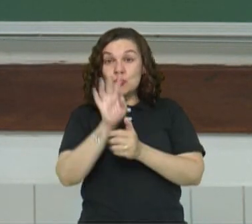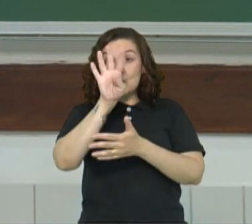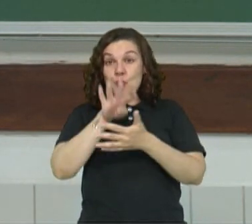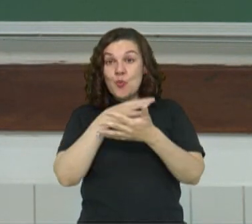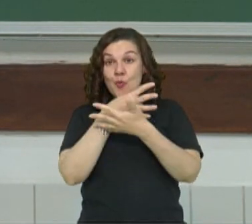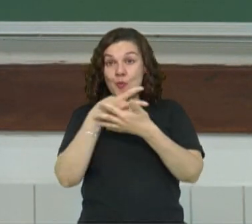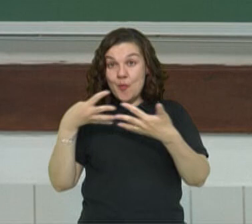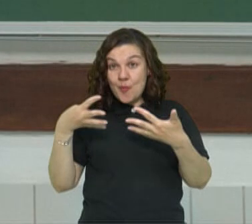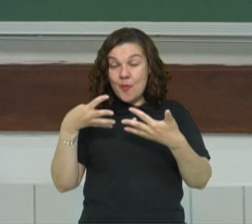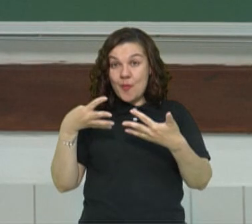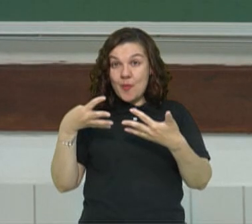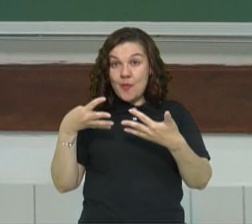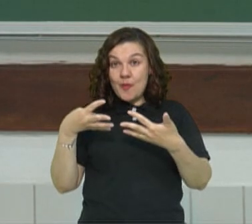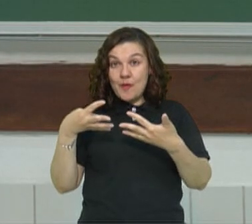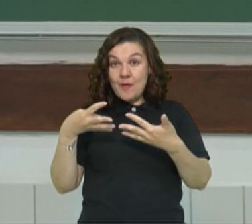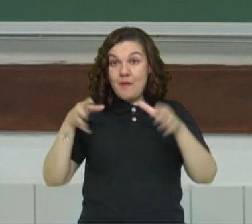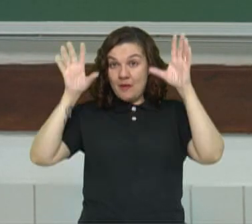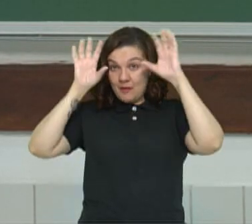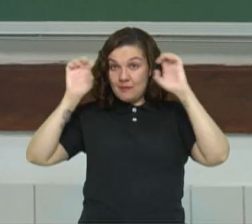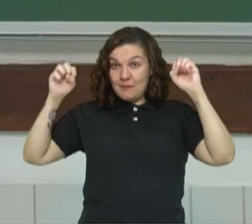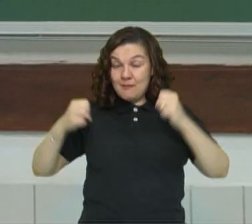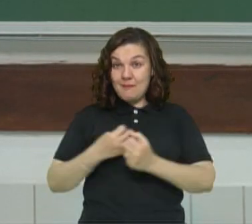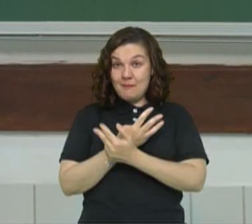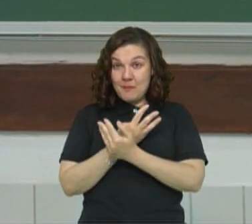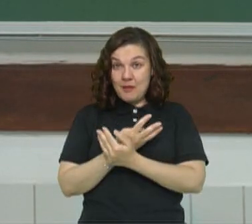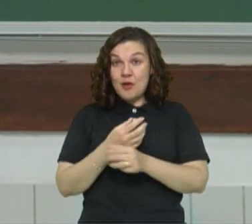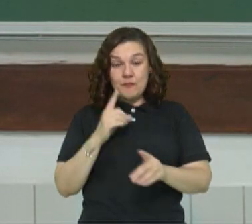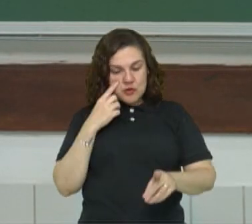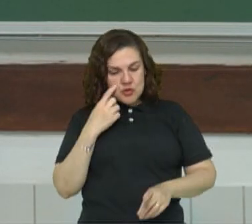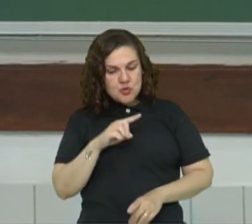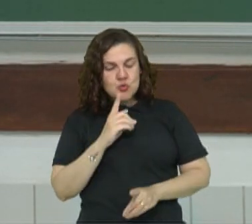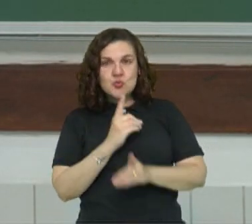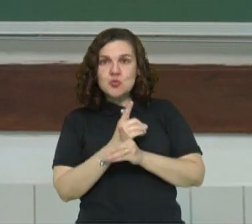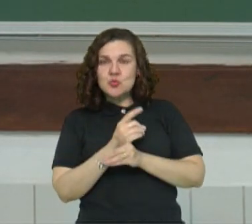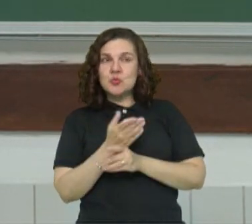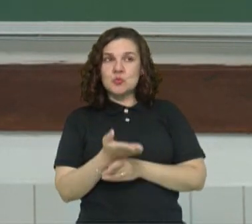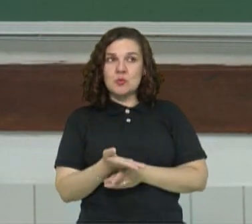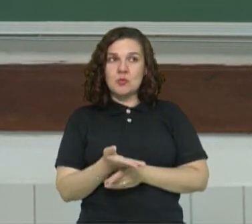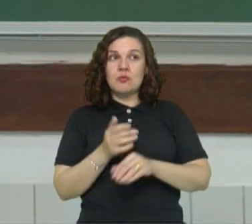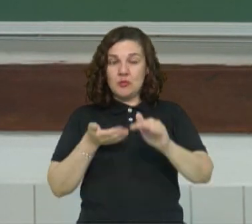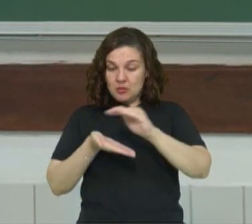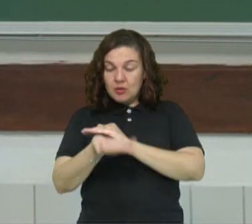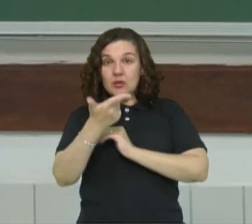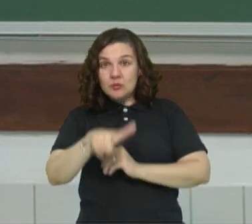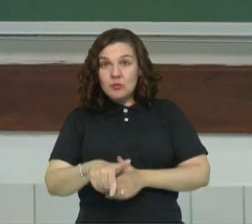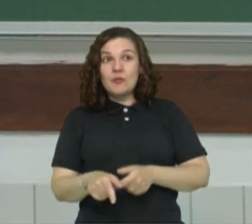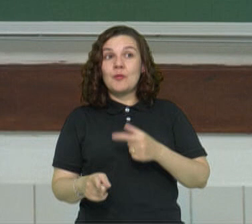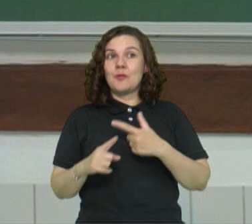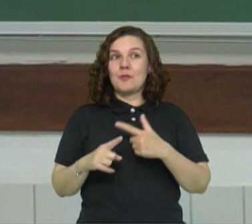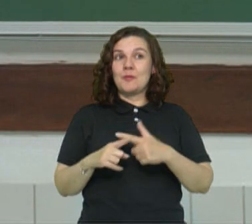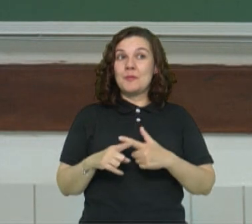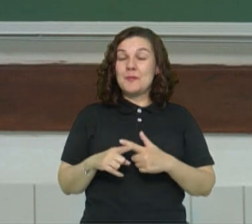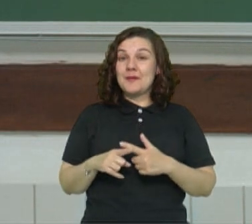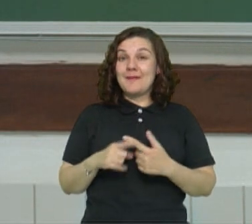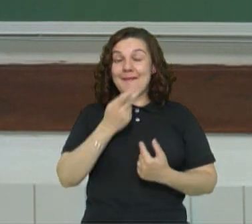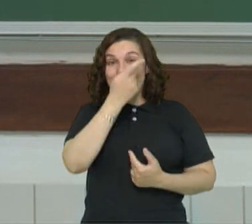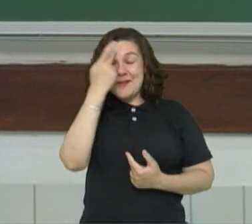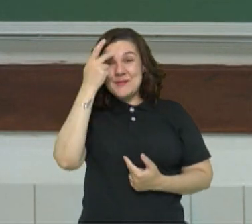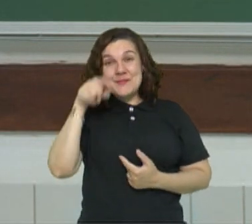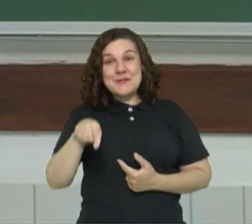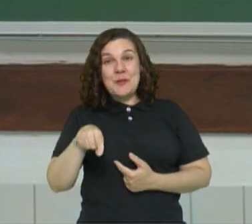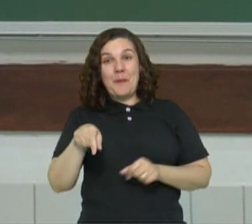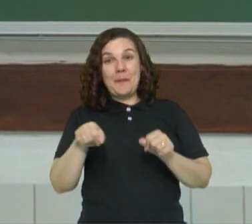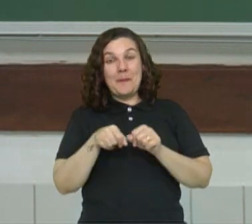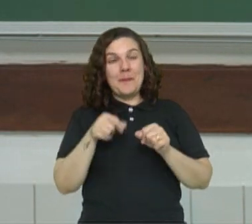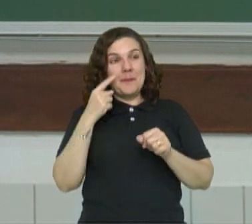maia. Ela foi descoberta junto e ela foi enterrada de novo, porque as pessoas achavam que ela